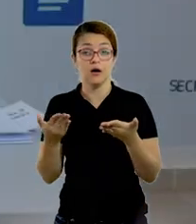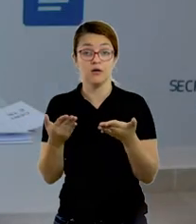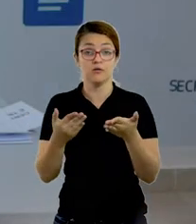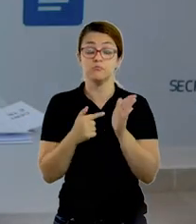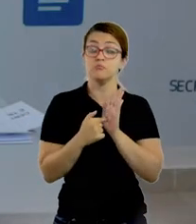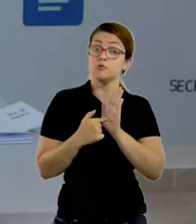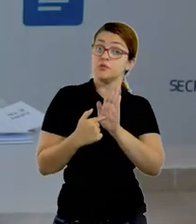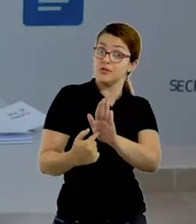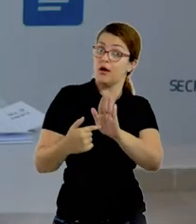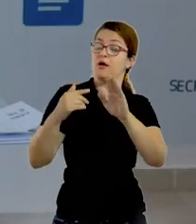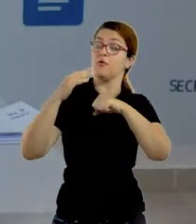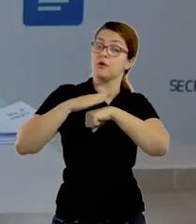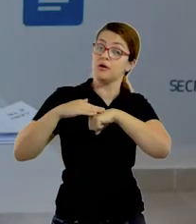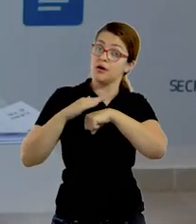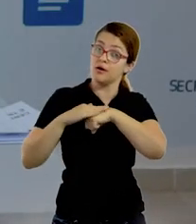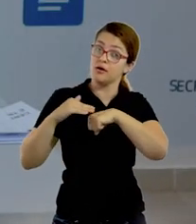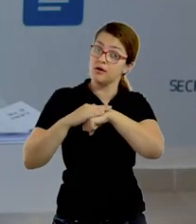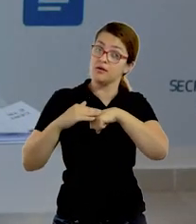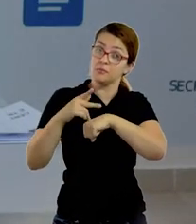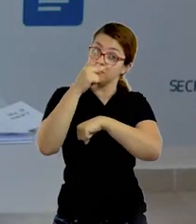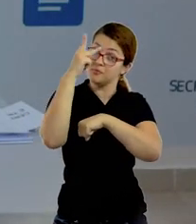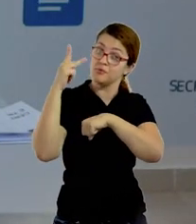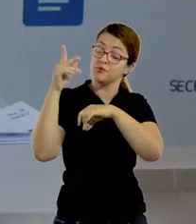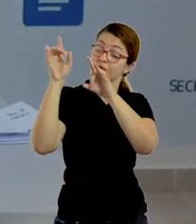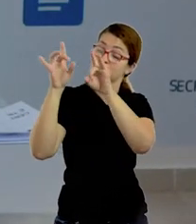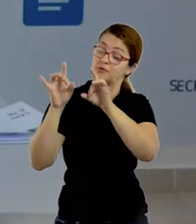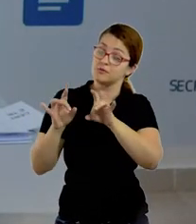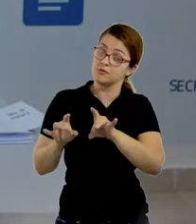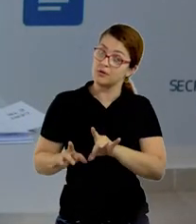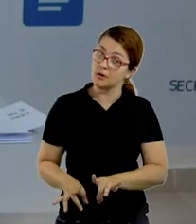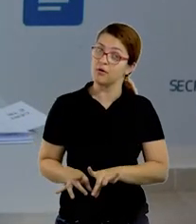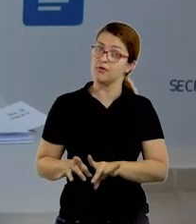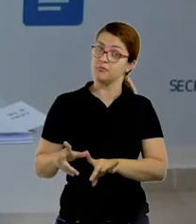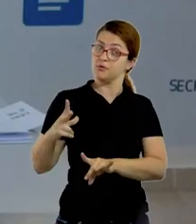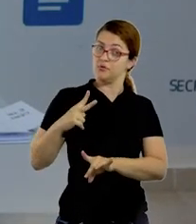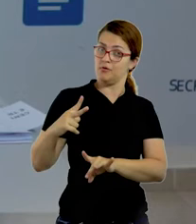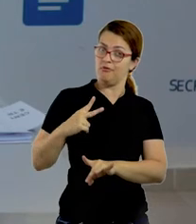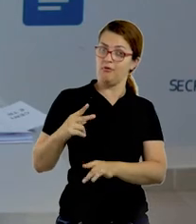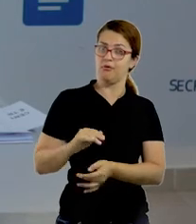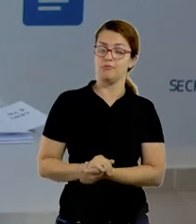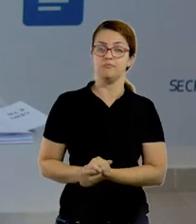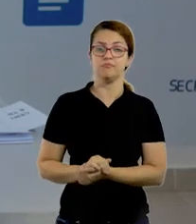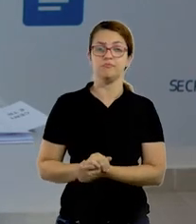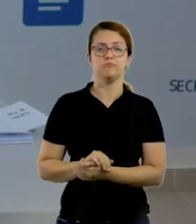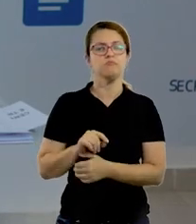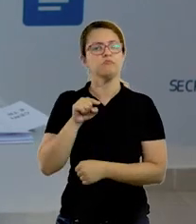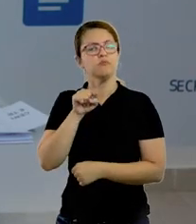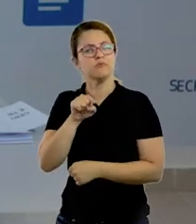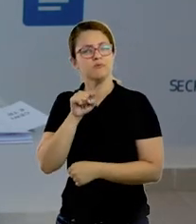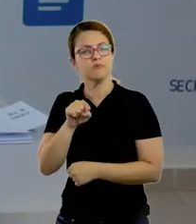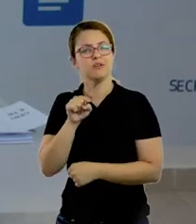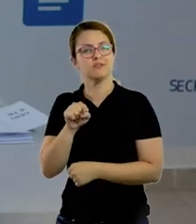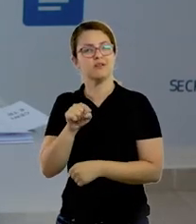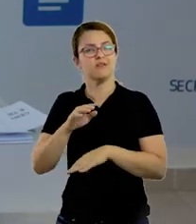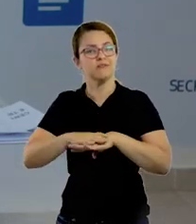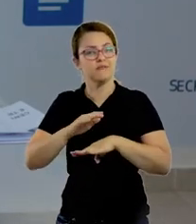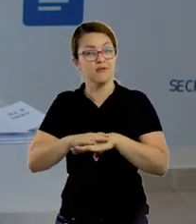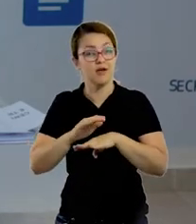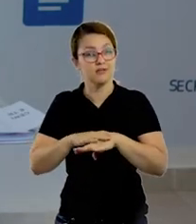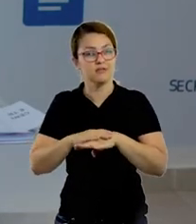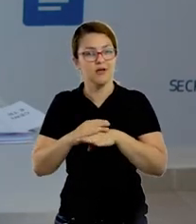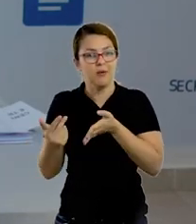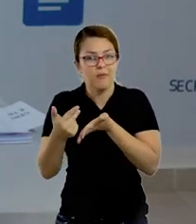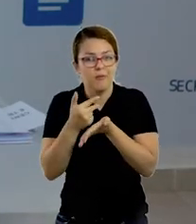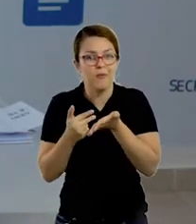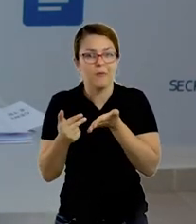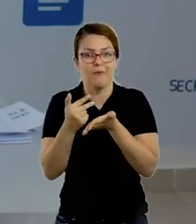gente demonstrar esse carinho a essa pessoa que é tão especial pra gente. Então, eu sugiro a vocês que vocês confeccionem um